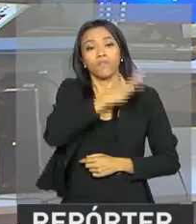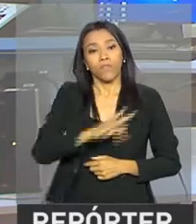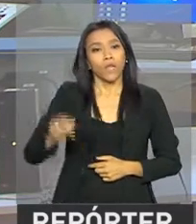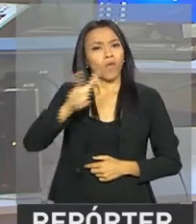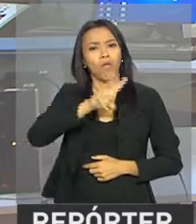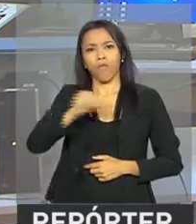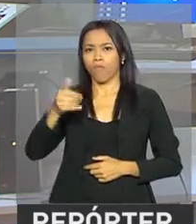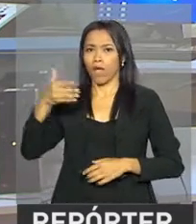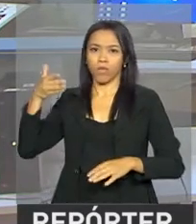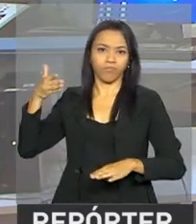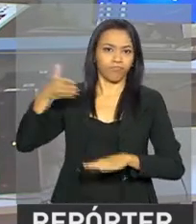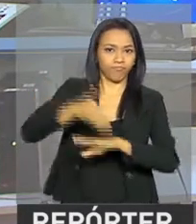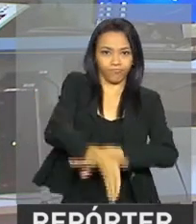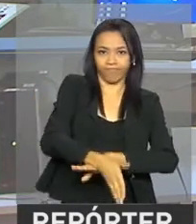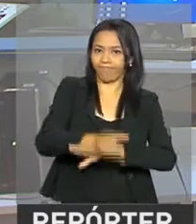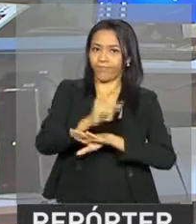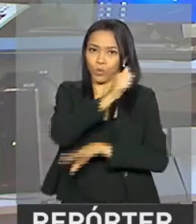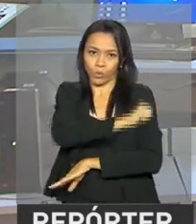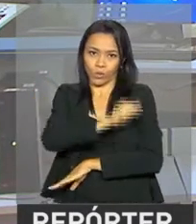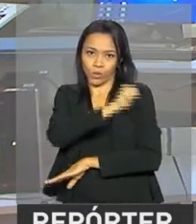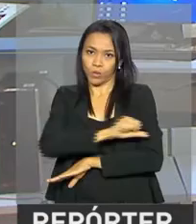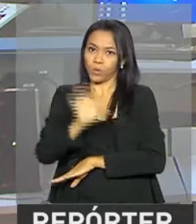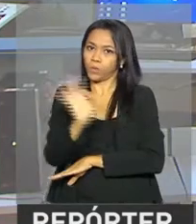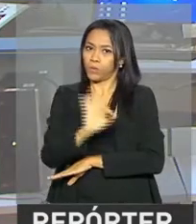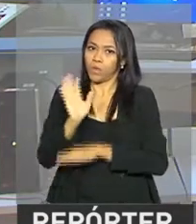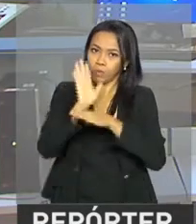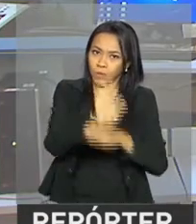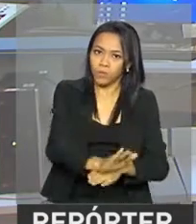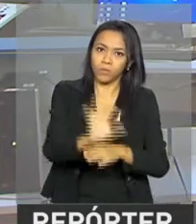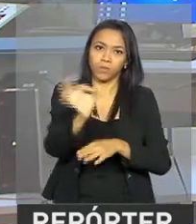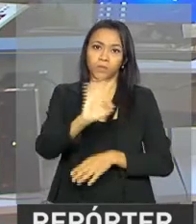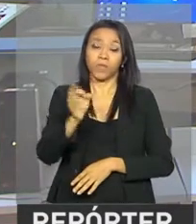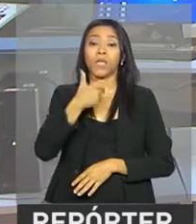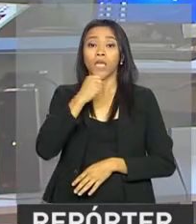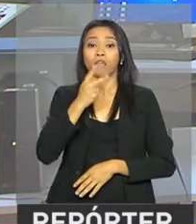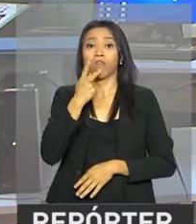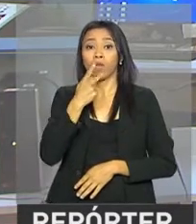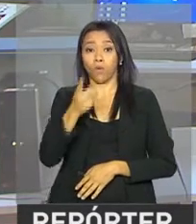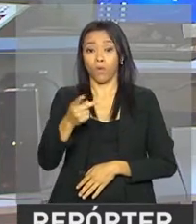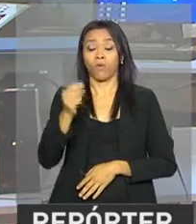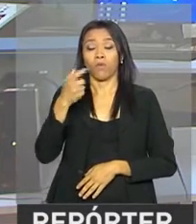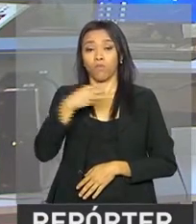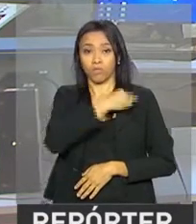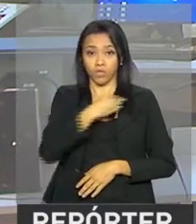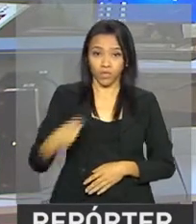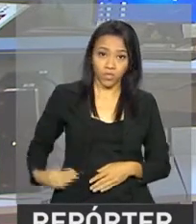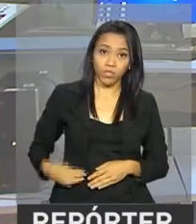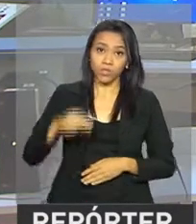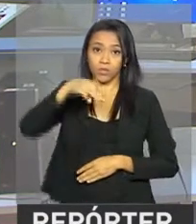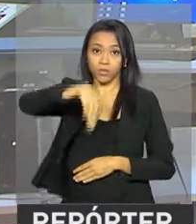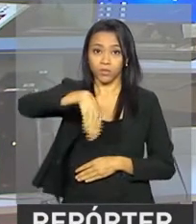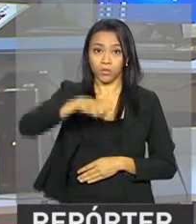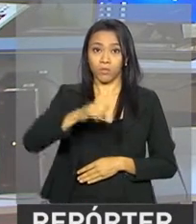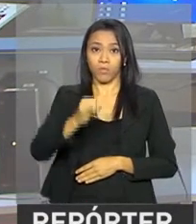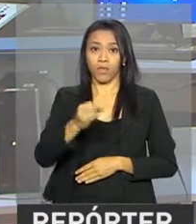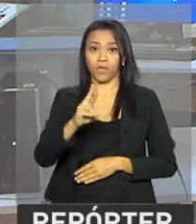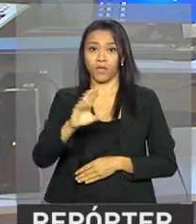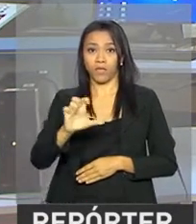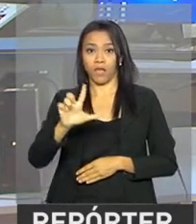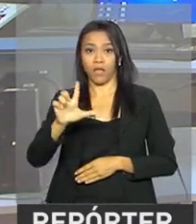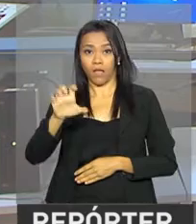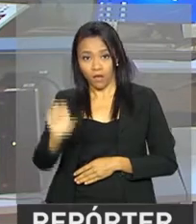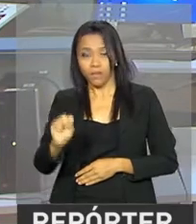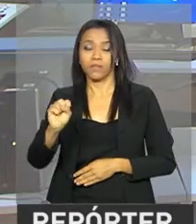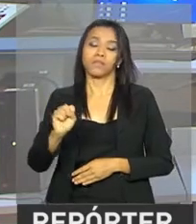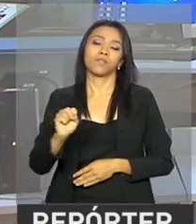intervenção no Rio de Janeiro. A afirmação é do ministro da Fazenda, Henrique Meirelles, mas o ministro afirmou que há empenho do